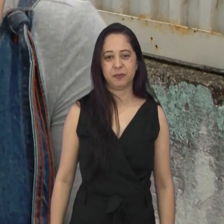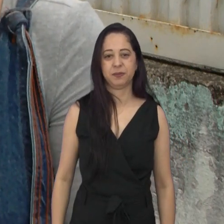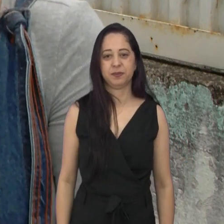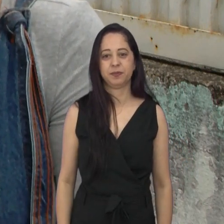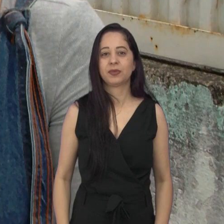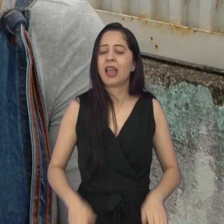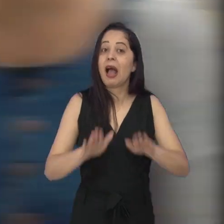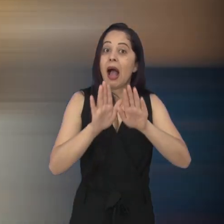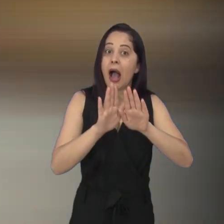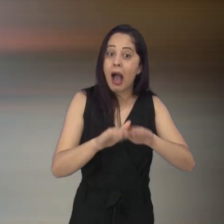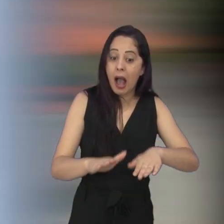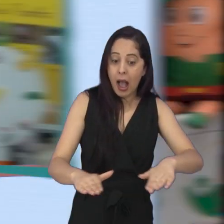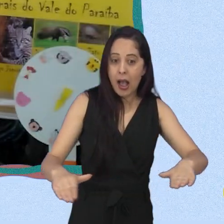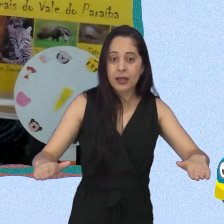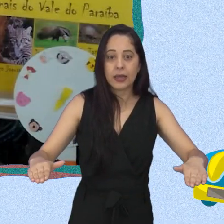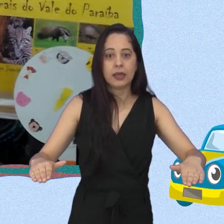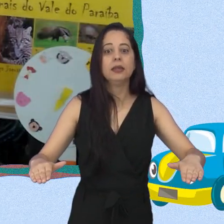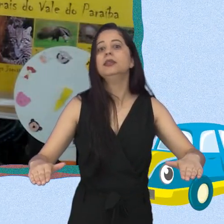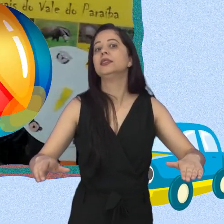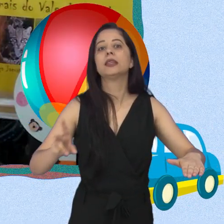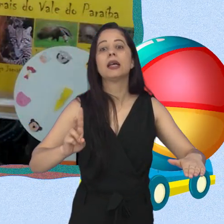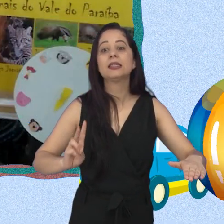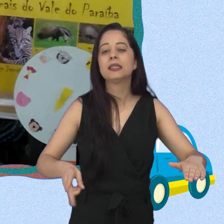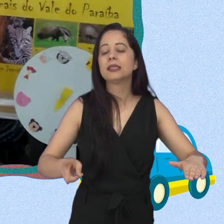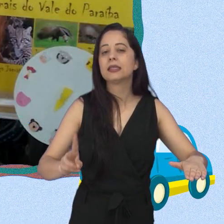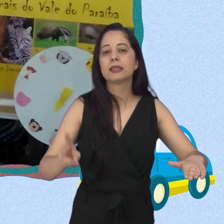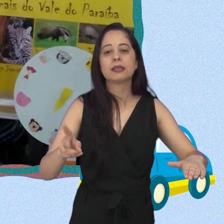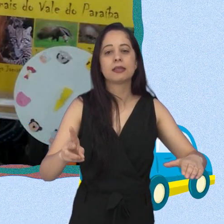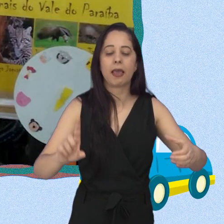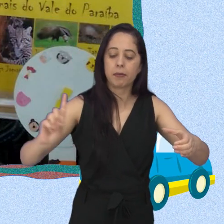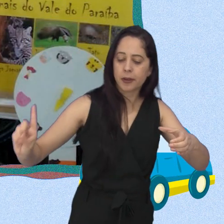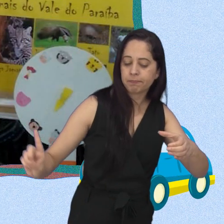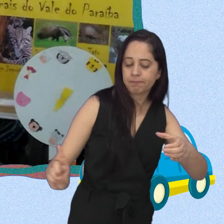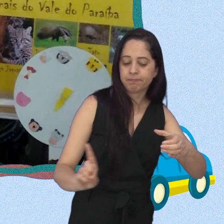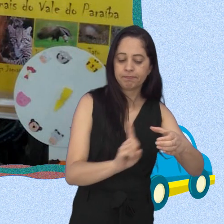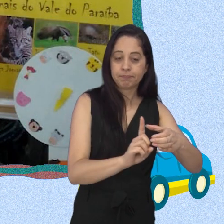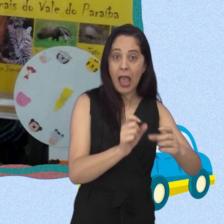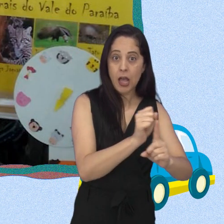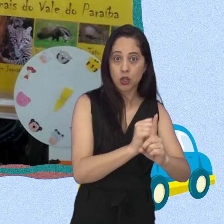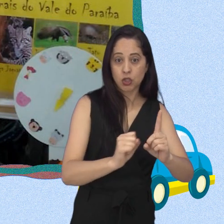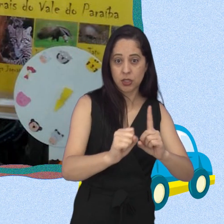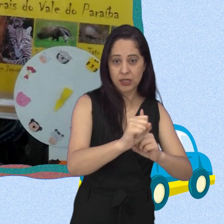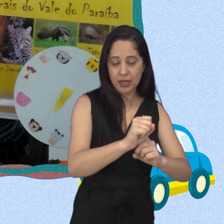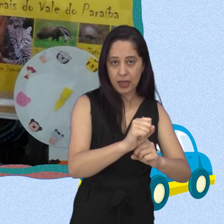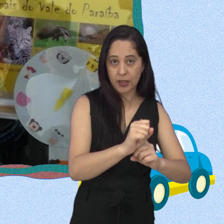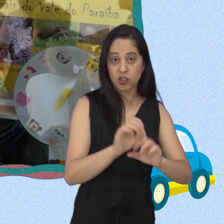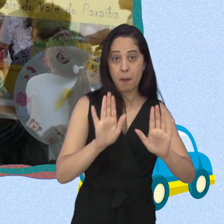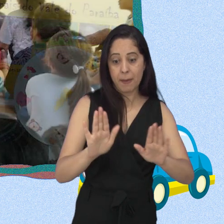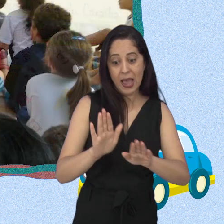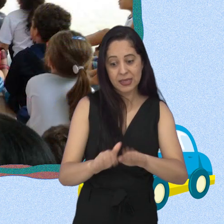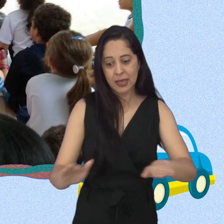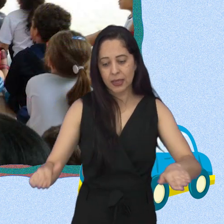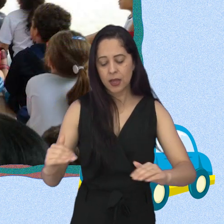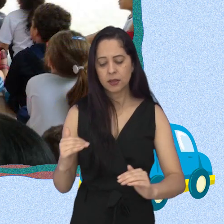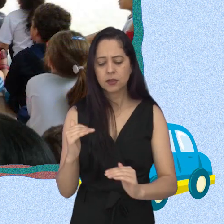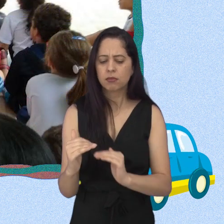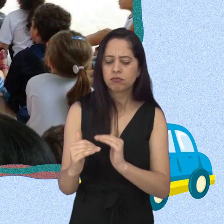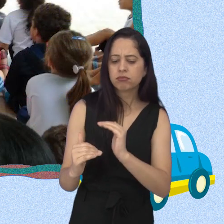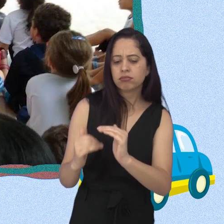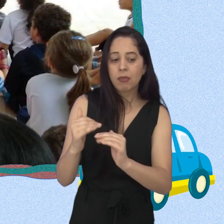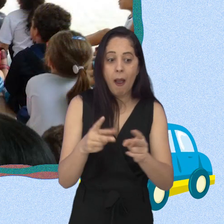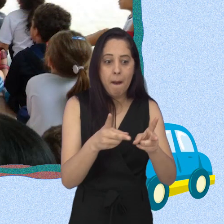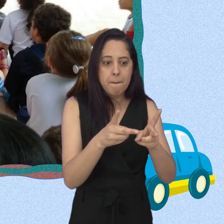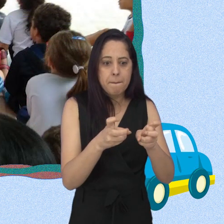é no próximo bloco. A criança é introduzida de maneira intensa à sociedade e, aos